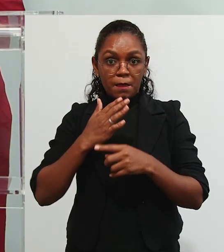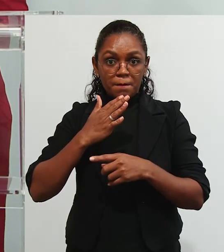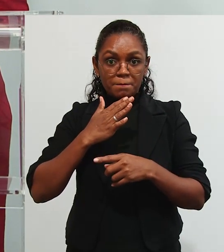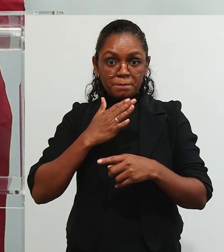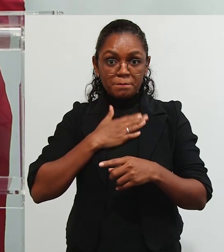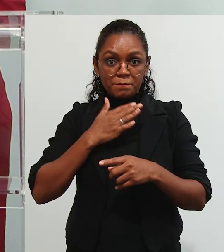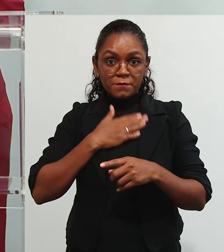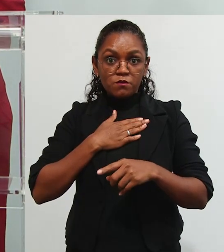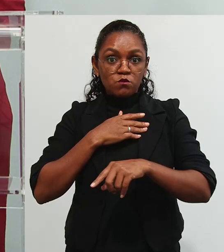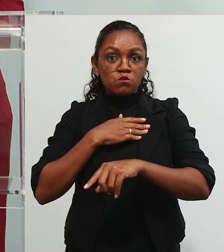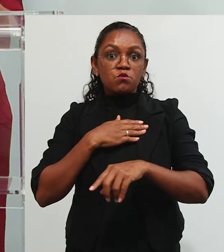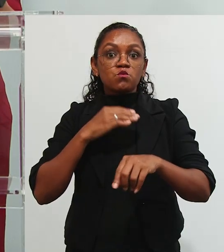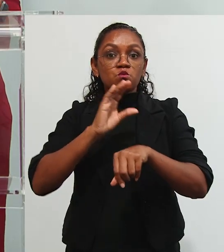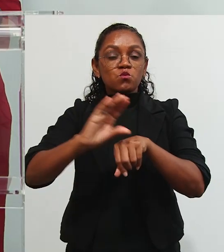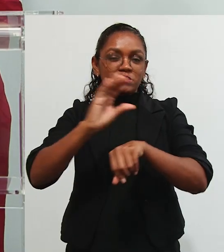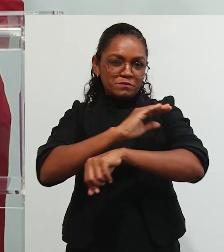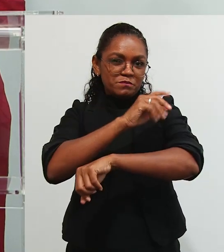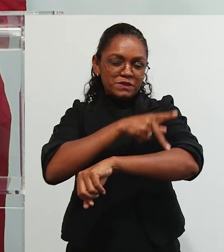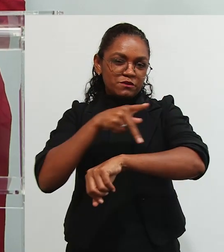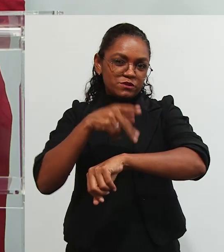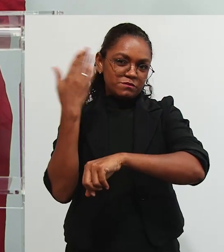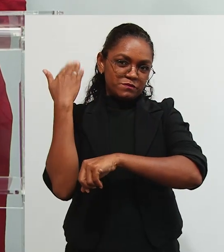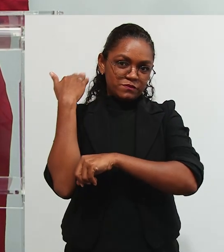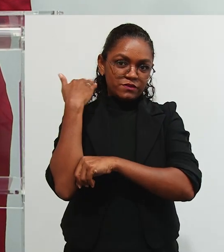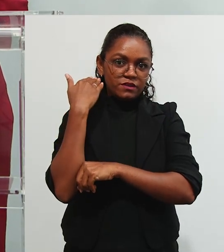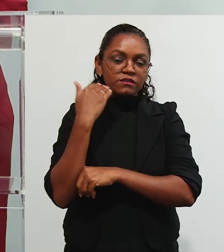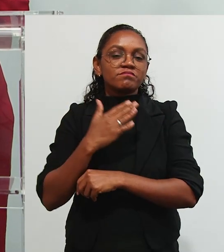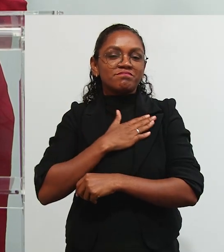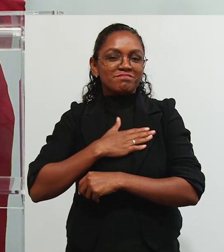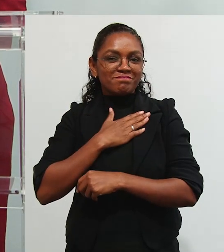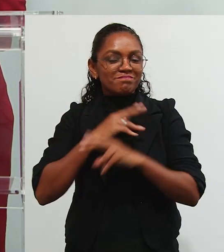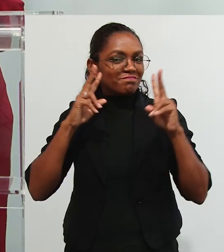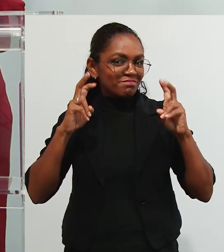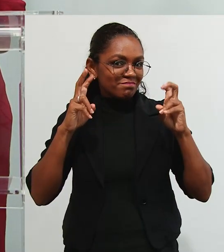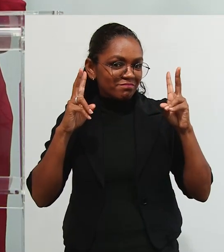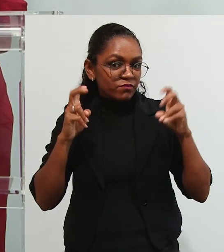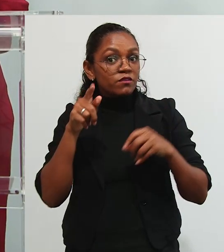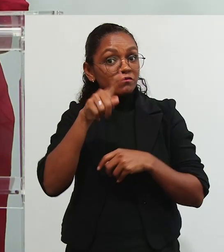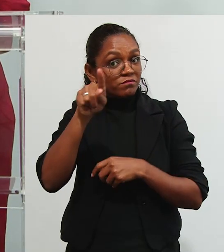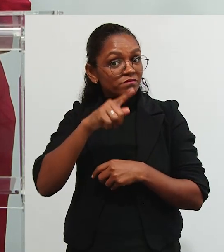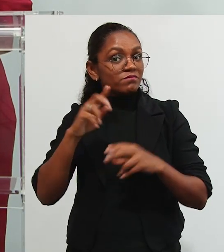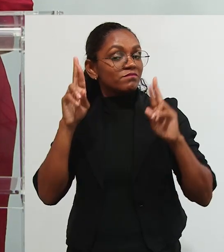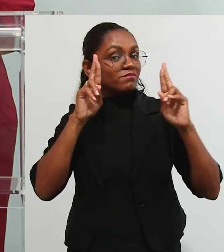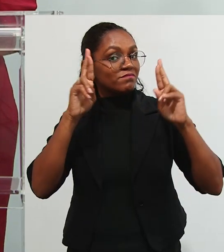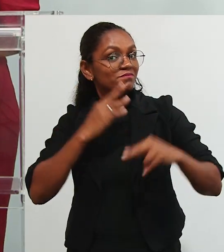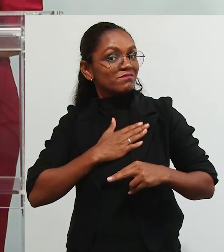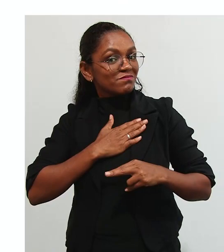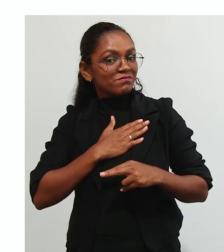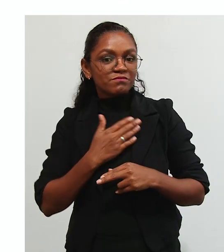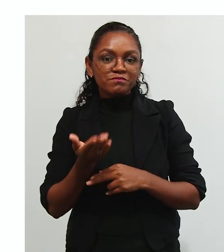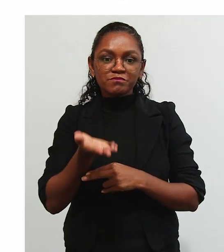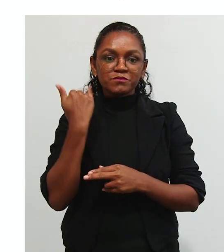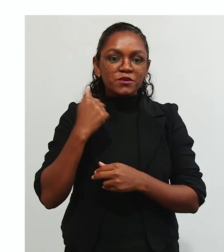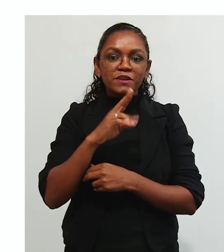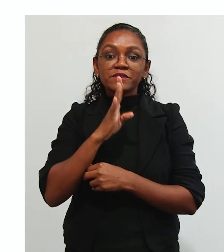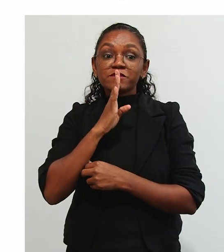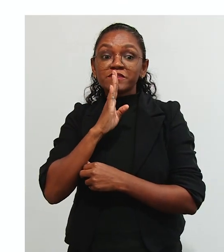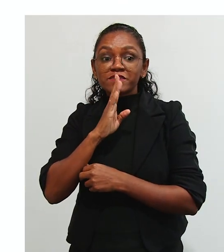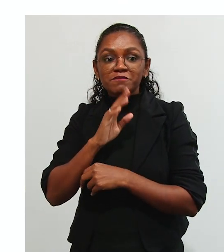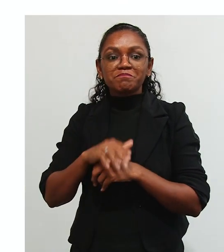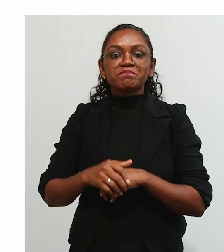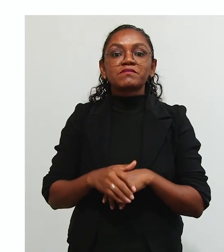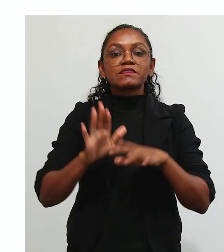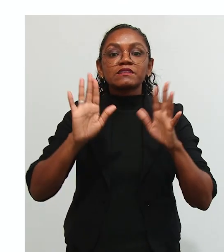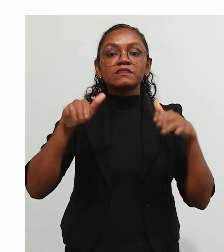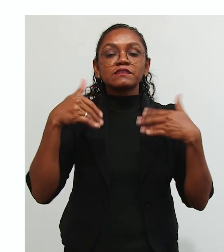no curso de pedagogia e acho que você também vai gostar. Vamos lá conhecer um pouquinho mais sobre Dewey?